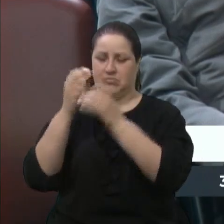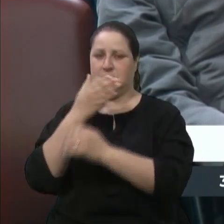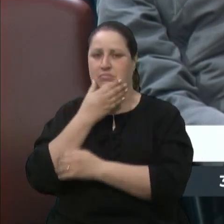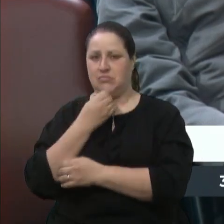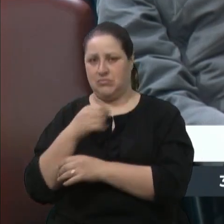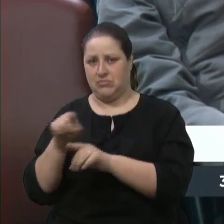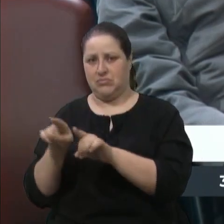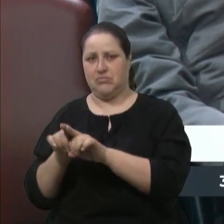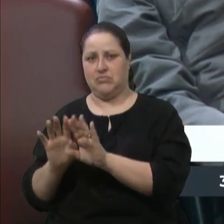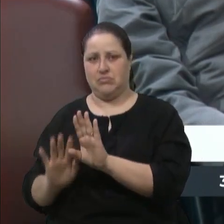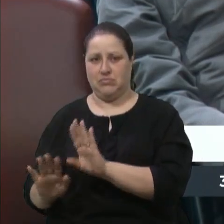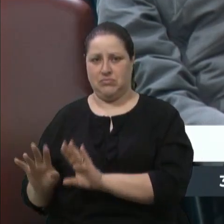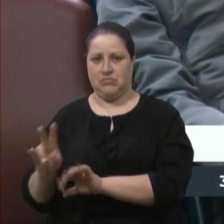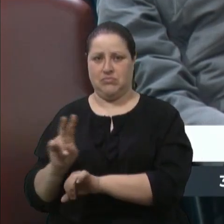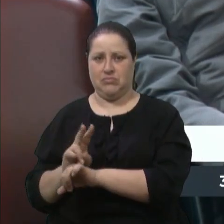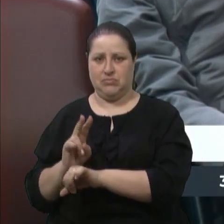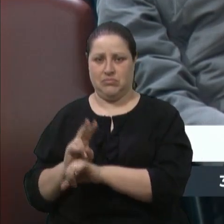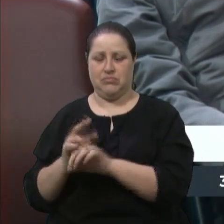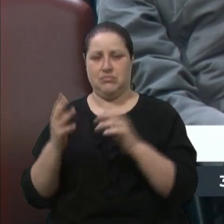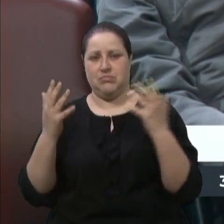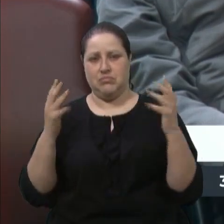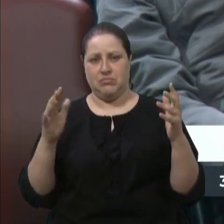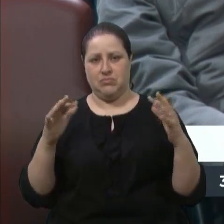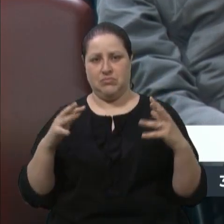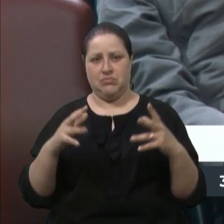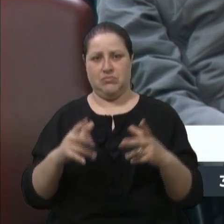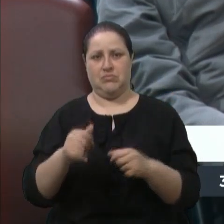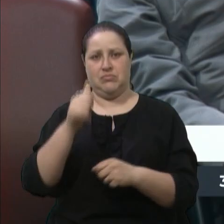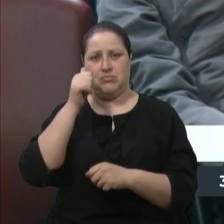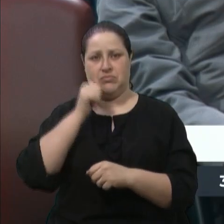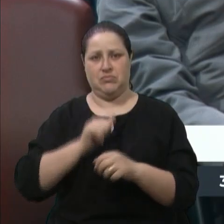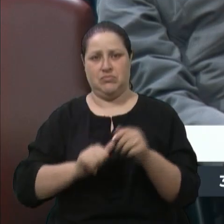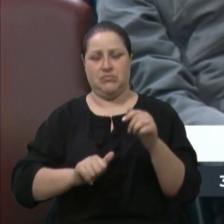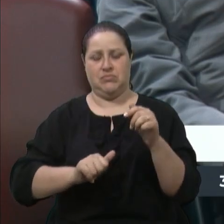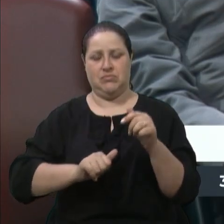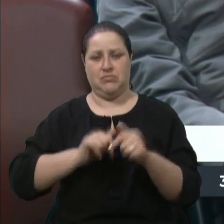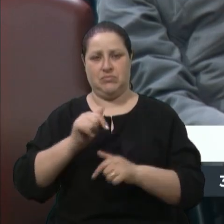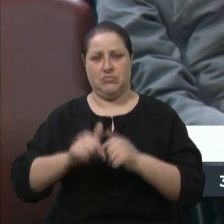esse cuidado. Mas parabéns, então, todas as vanzeiras aí que estão de Caxias do Sul. Obrigado.